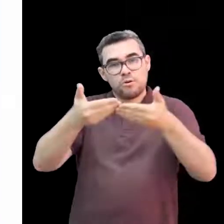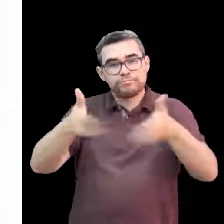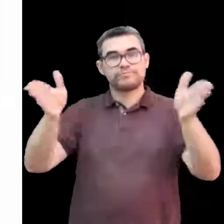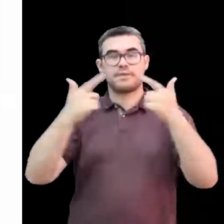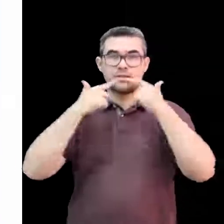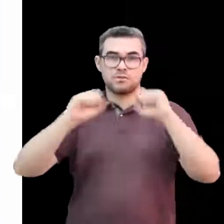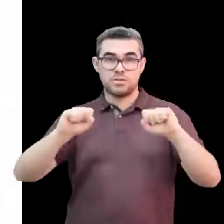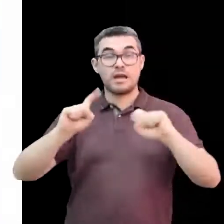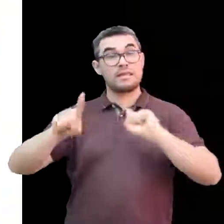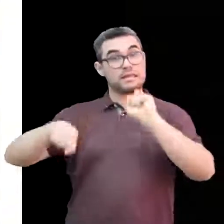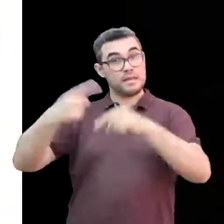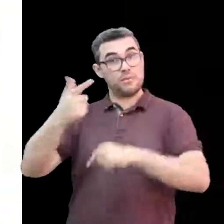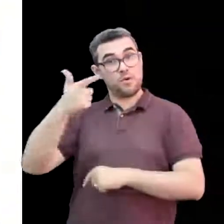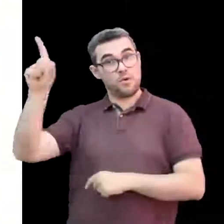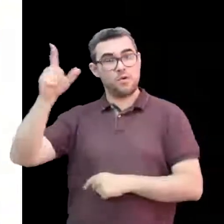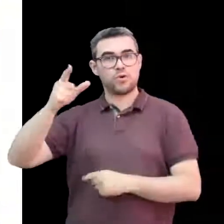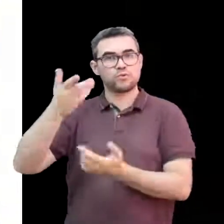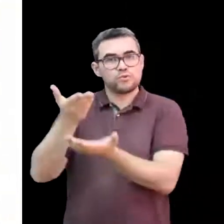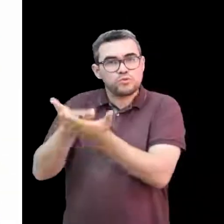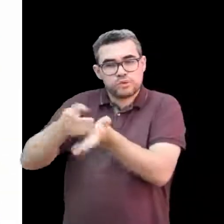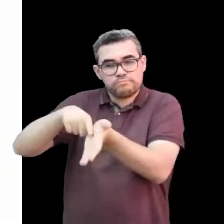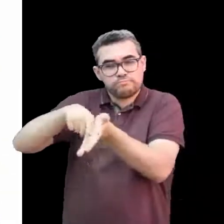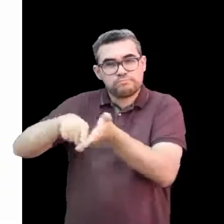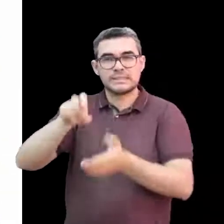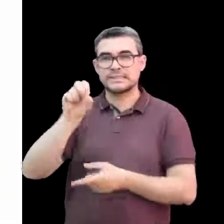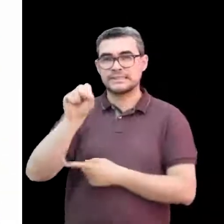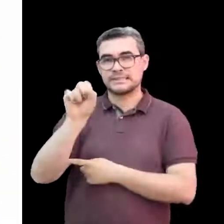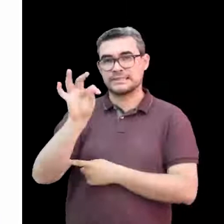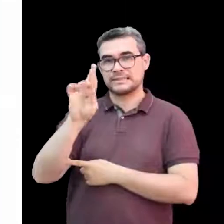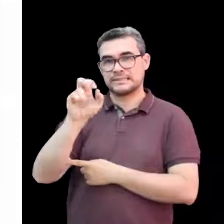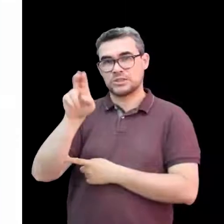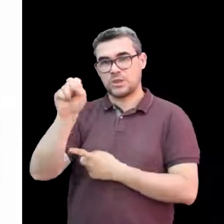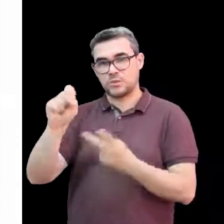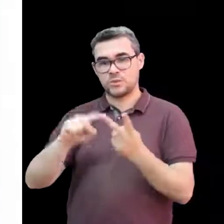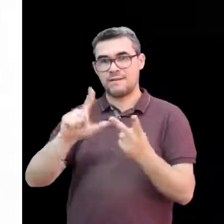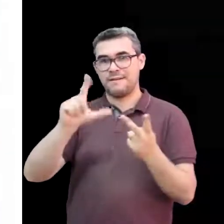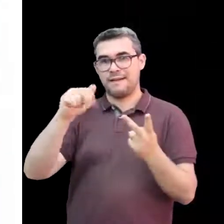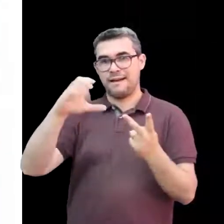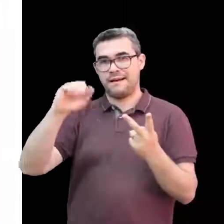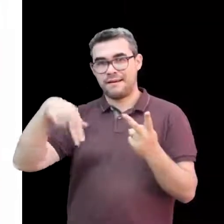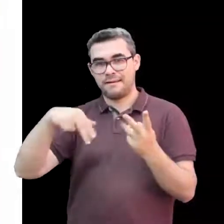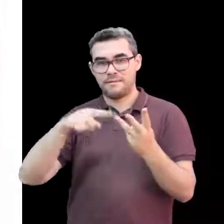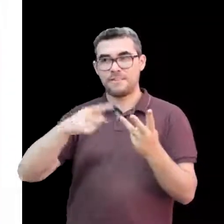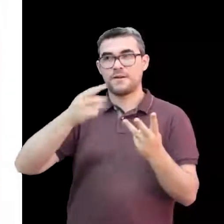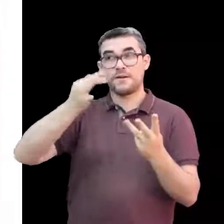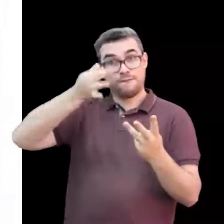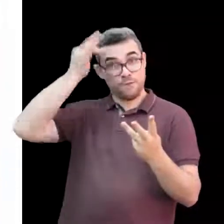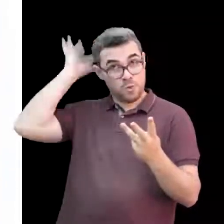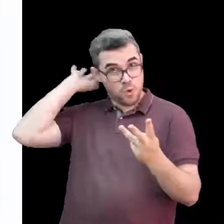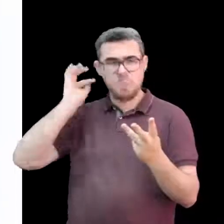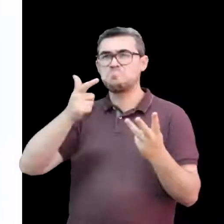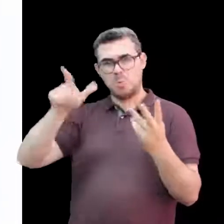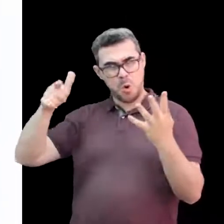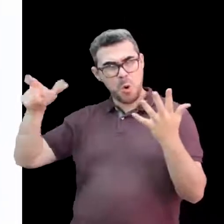estruturalismo adotado depois por Lévi-Strauss, Lacan, Foucault, entre